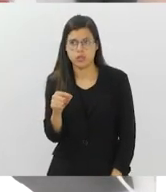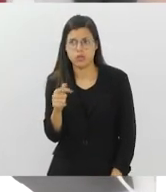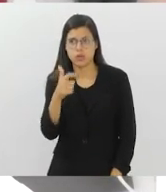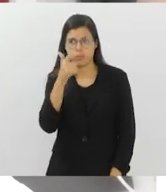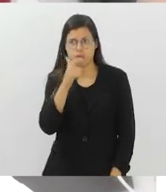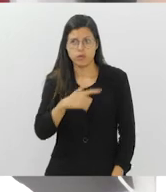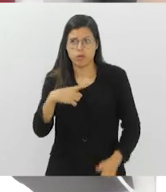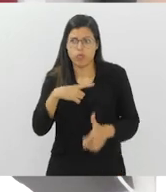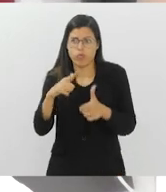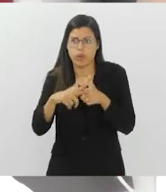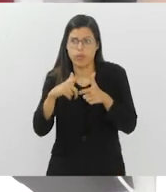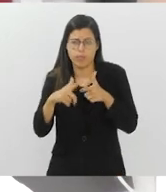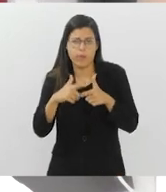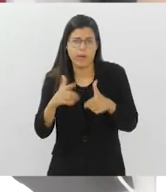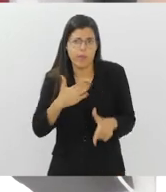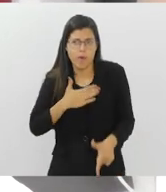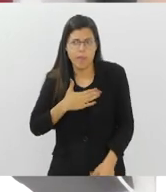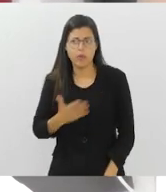tendo problema com o meu.